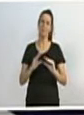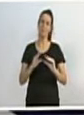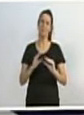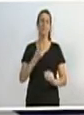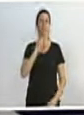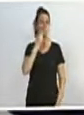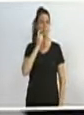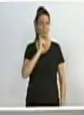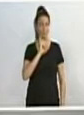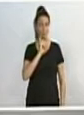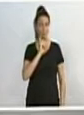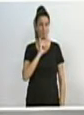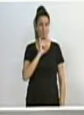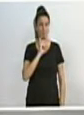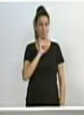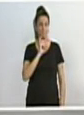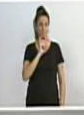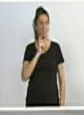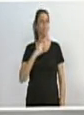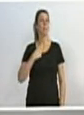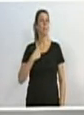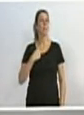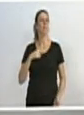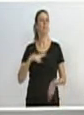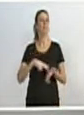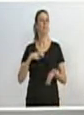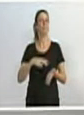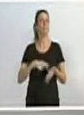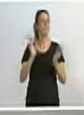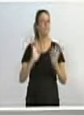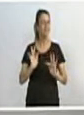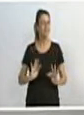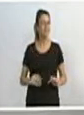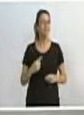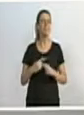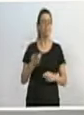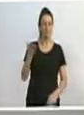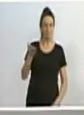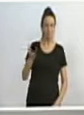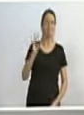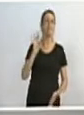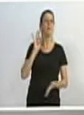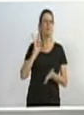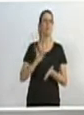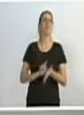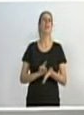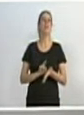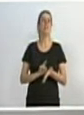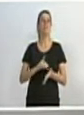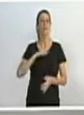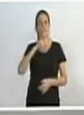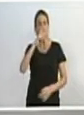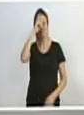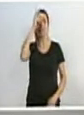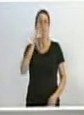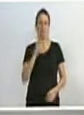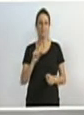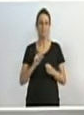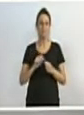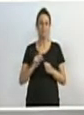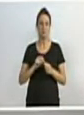Filler, que fico bastante contente que vai comandar essa frente parlamentar. Boa noite